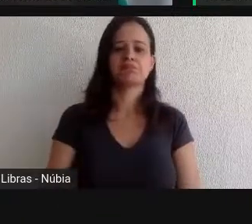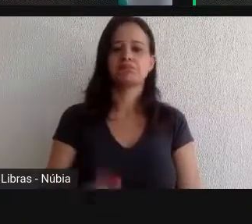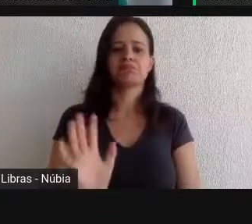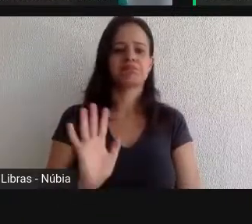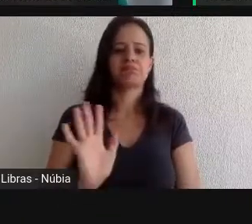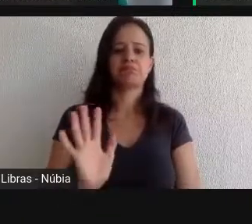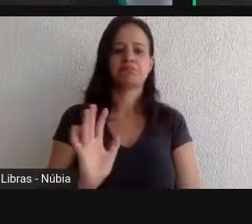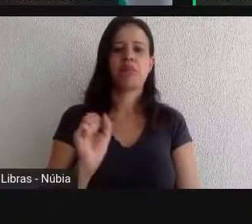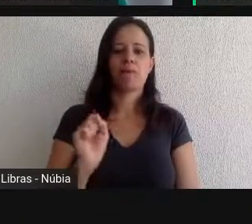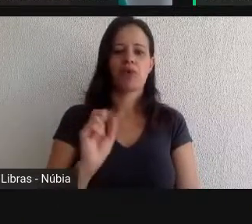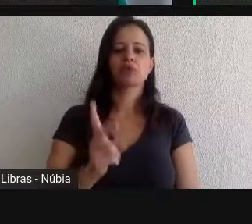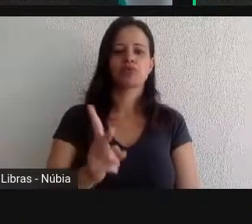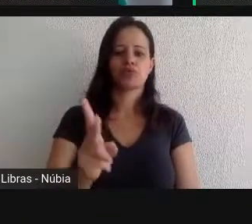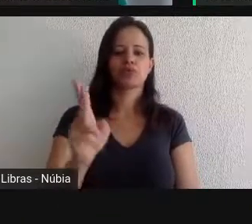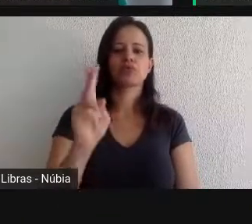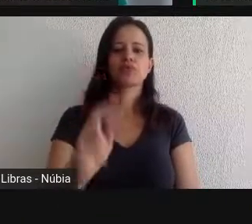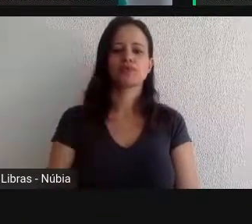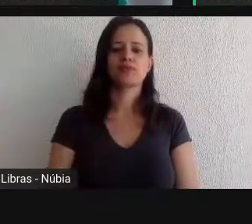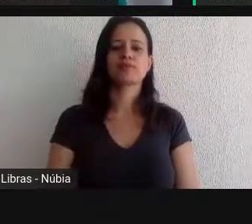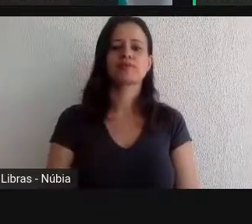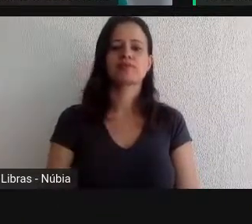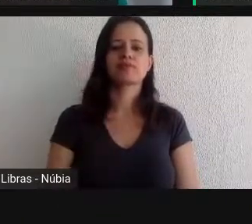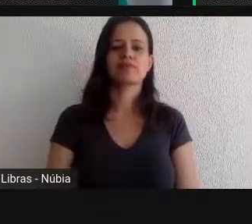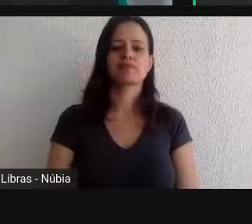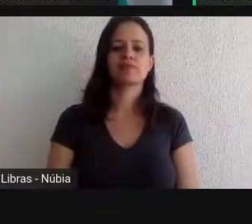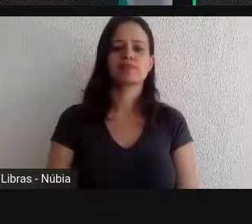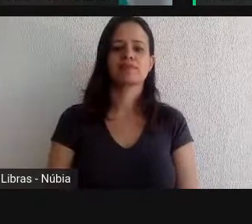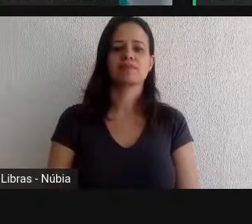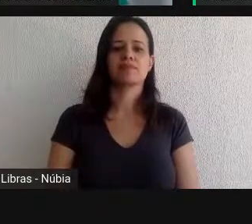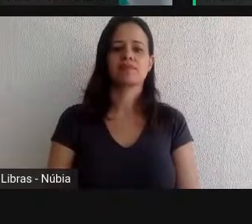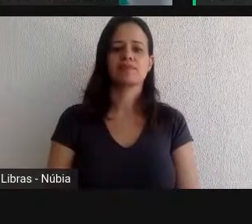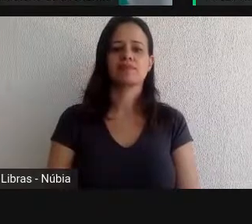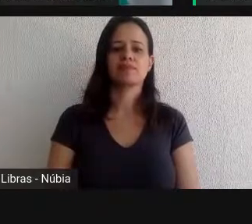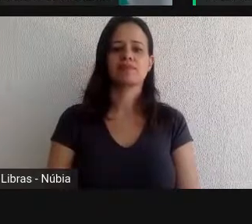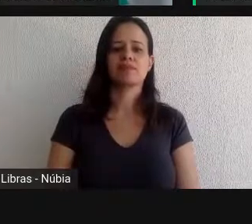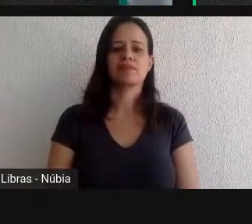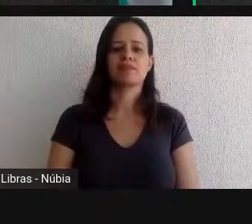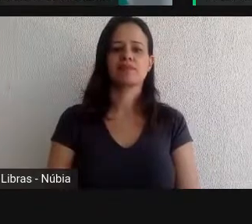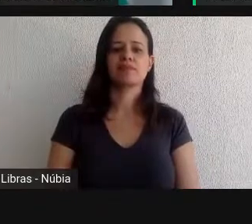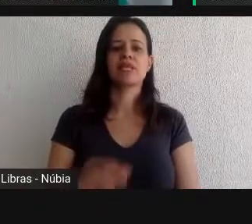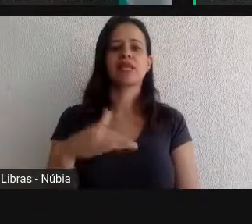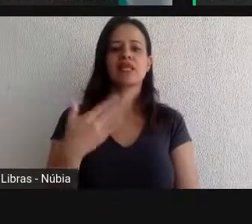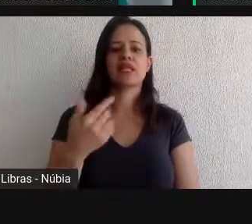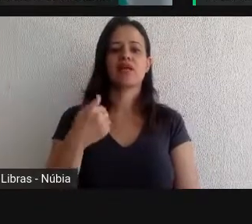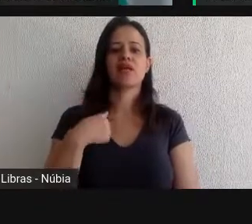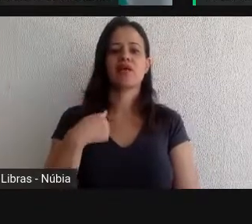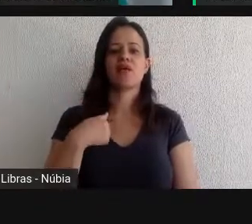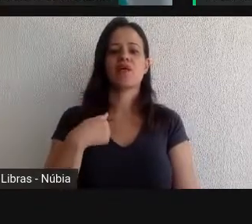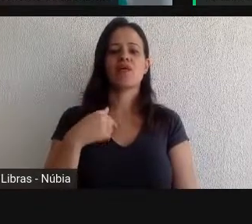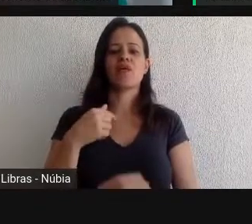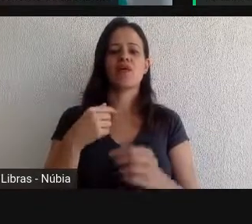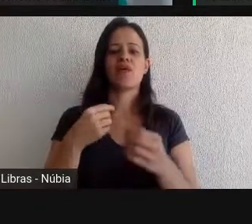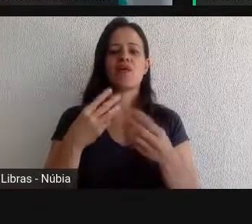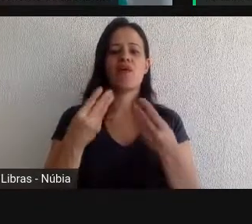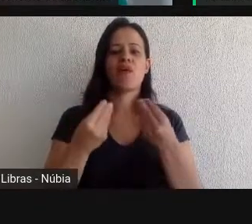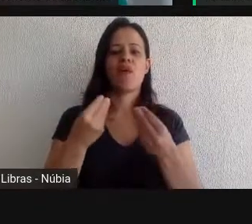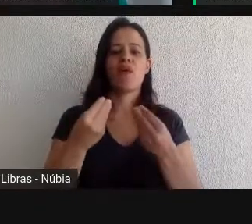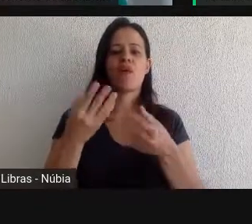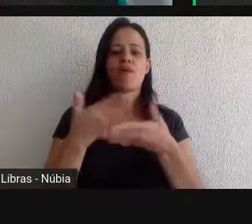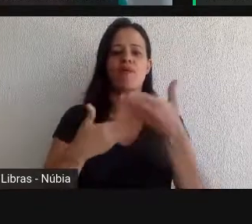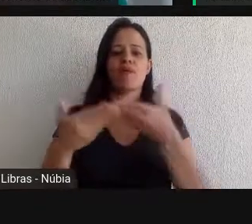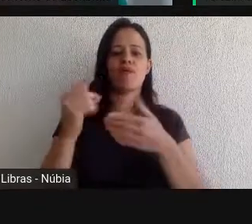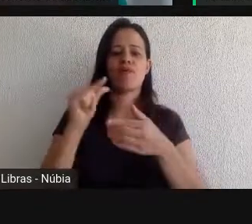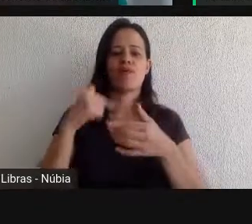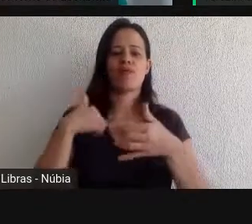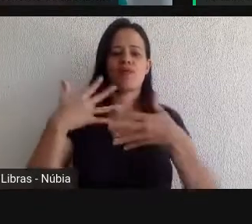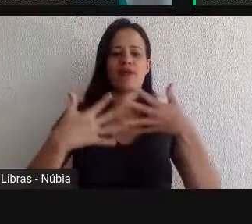Não. Podemos prosseguir. Podemos, né? Eu estou uma hostess meio assim atrapalhada, né? Eu não sou muito boa para ser hostess, não, mas tudo